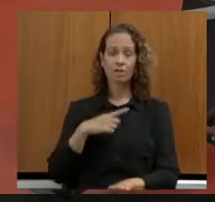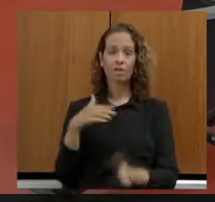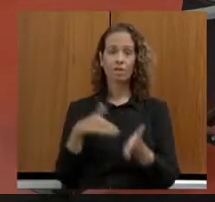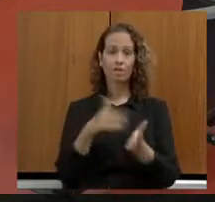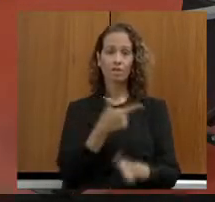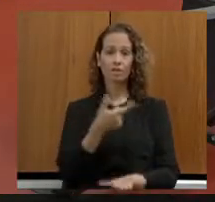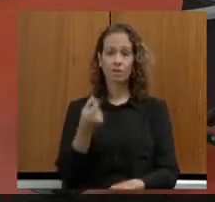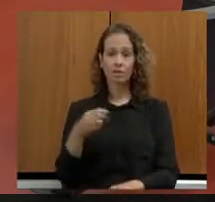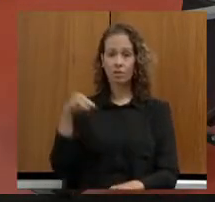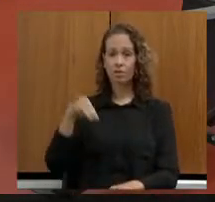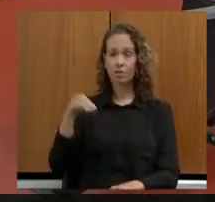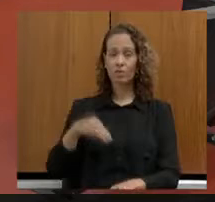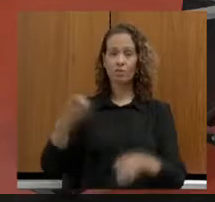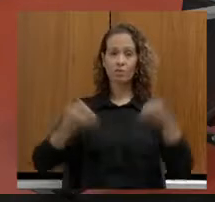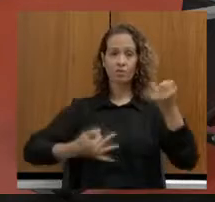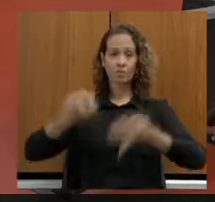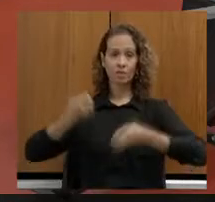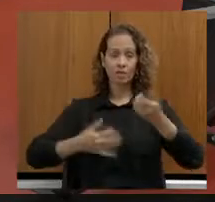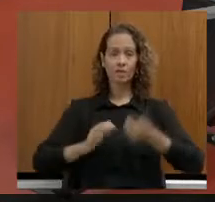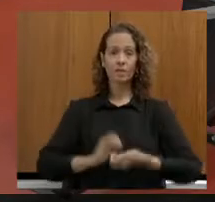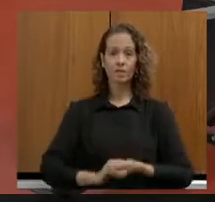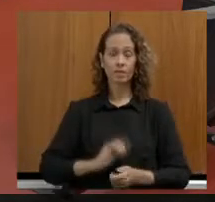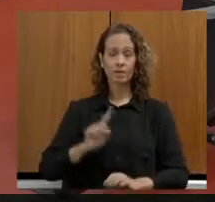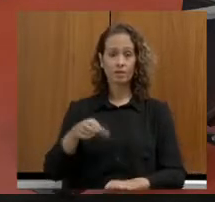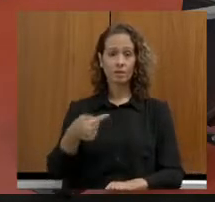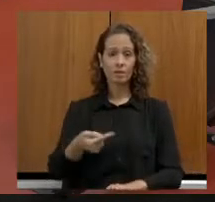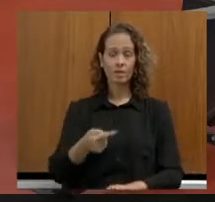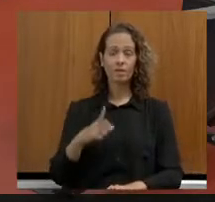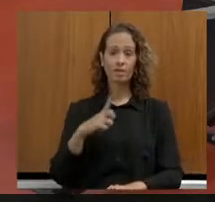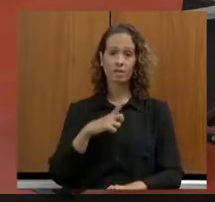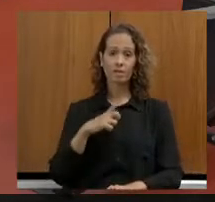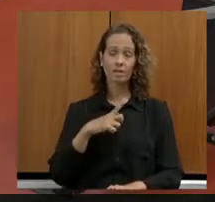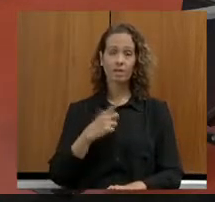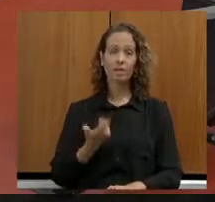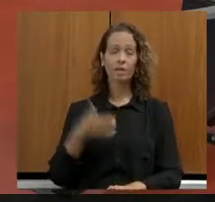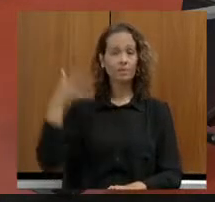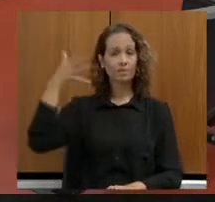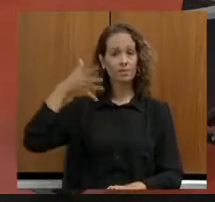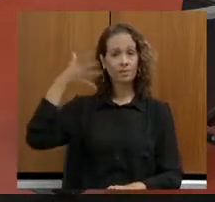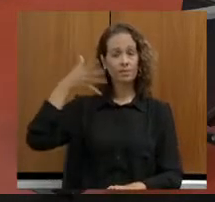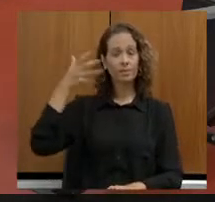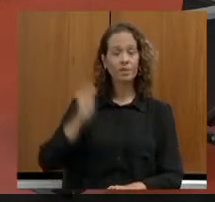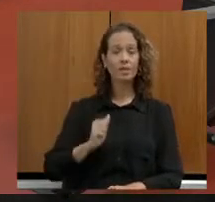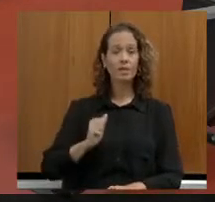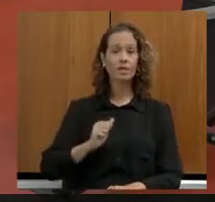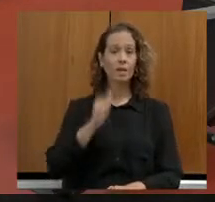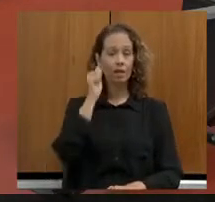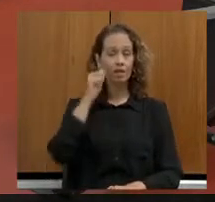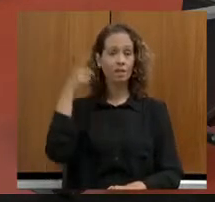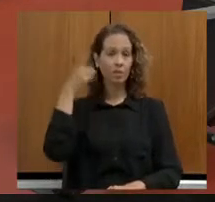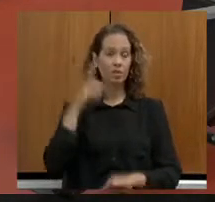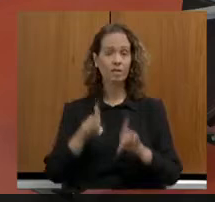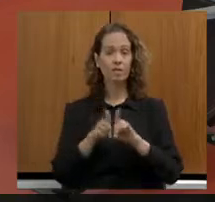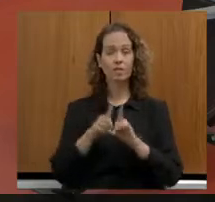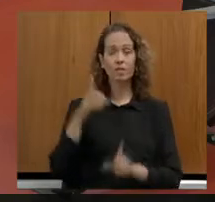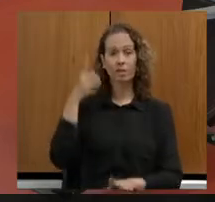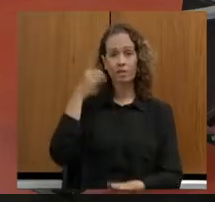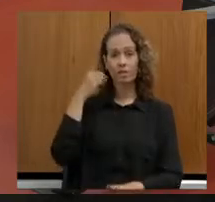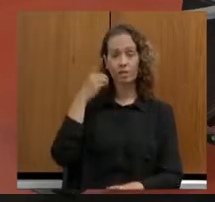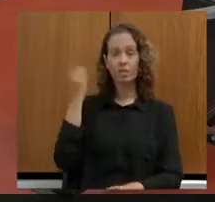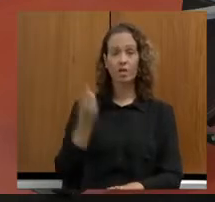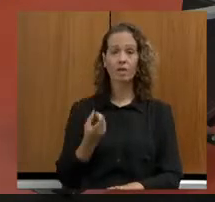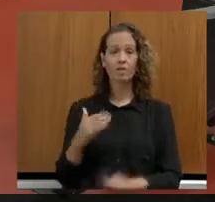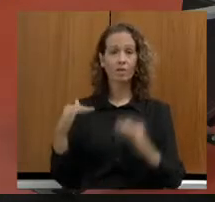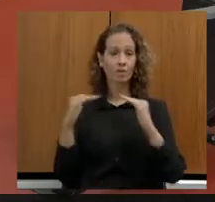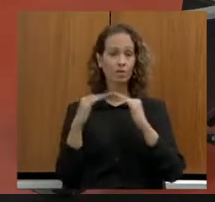20 minutos para sua exposição na sequência será concedida a palavra as deputadas e aos deputados nos